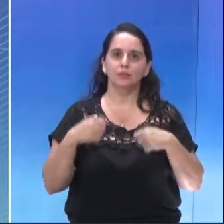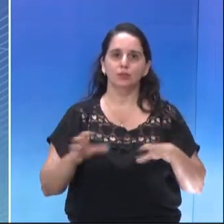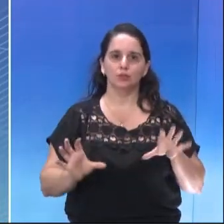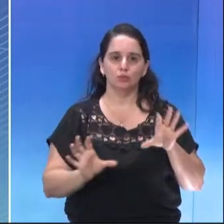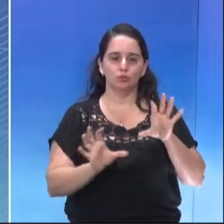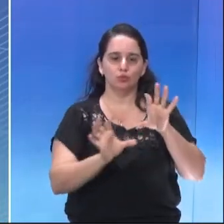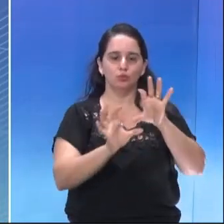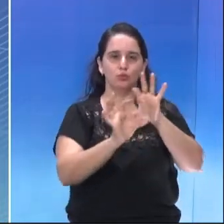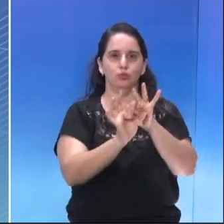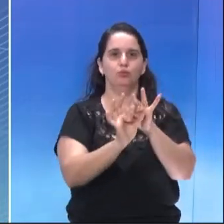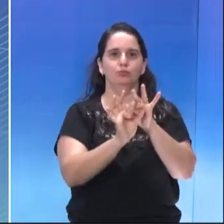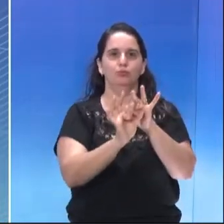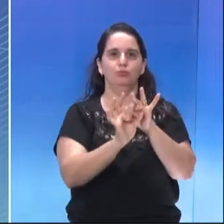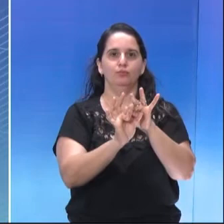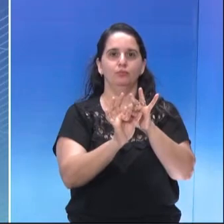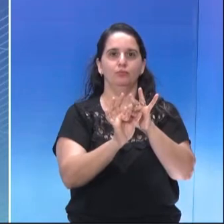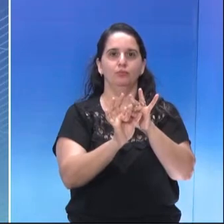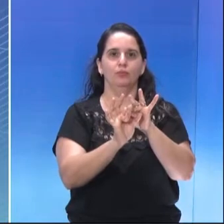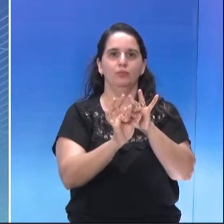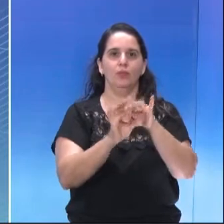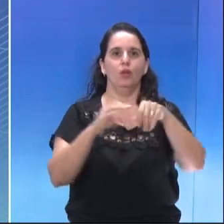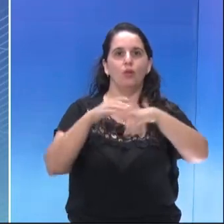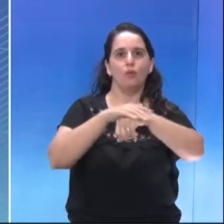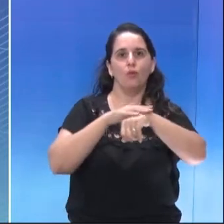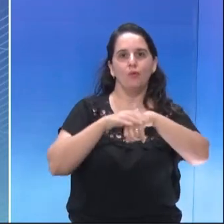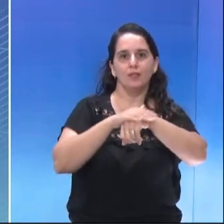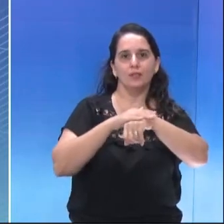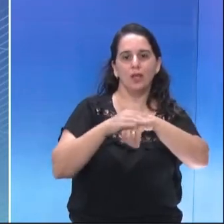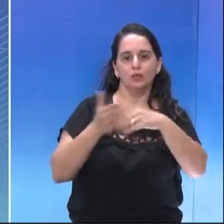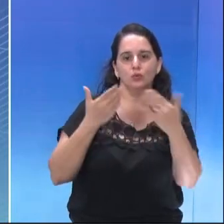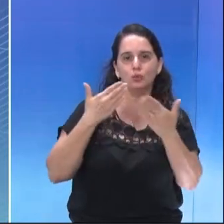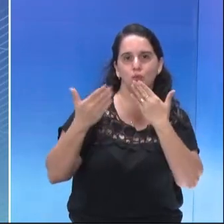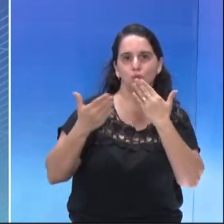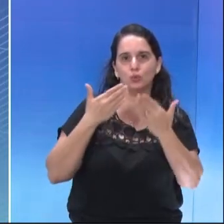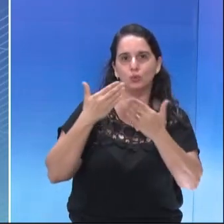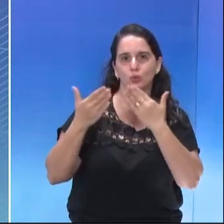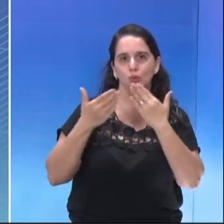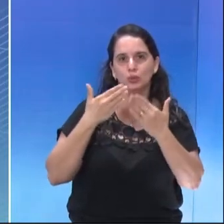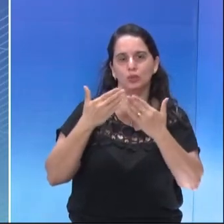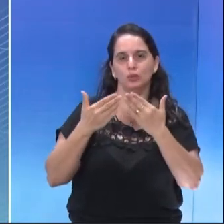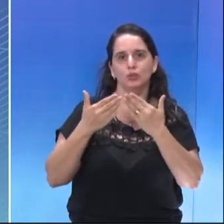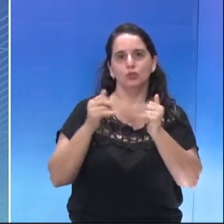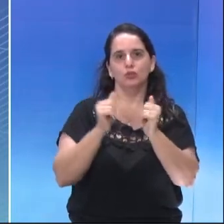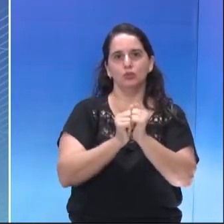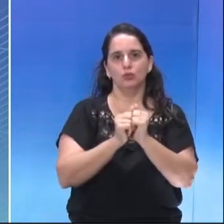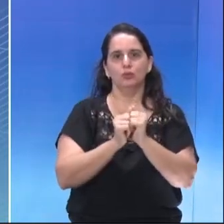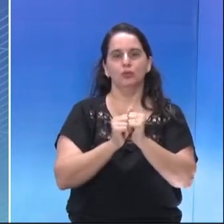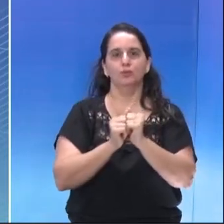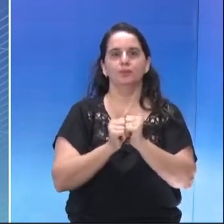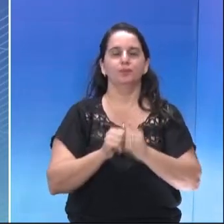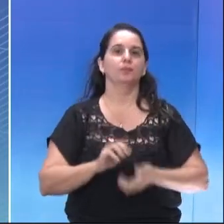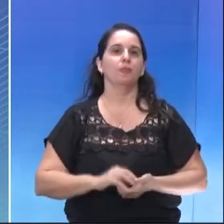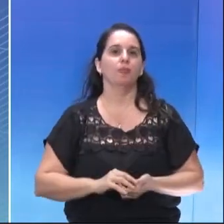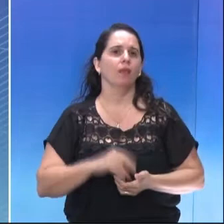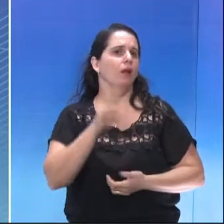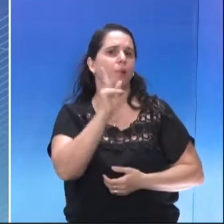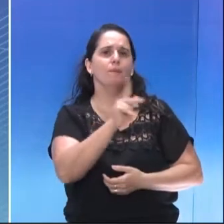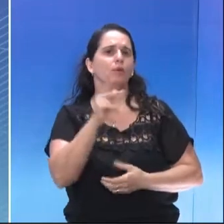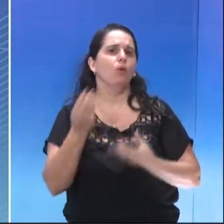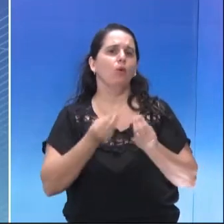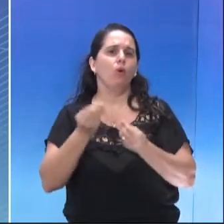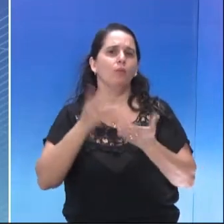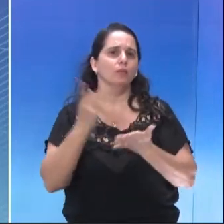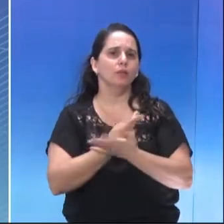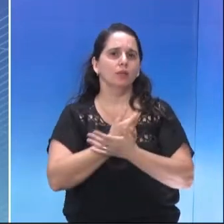conjuntas. Governo tem que bater bola com a sociedade tem que bater bola com o governo, ok? Professor, como isso pode se